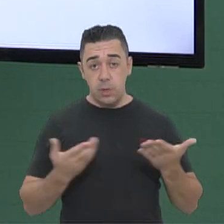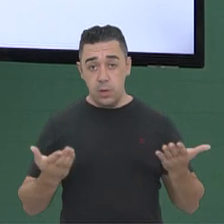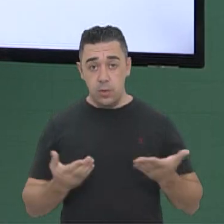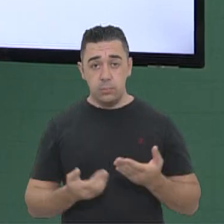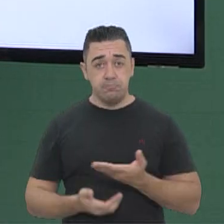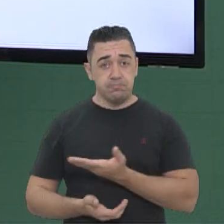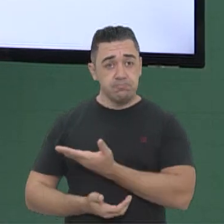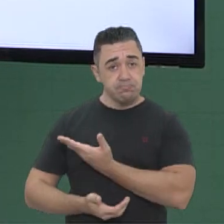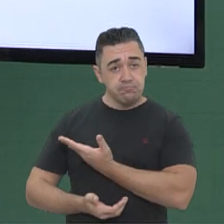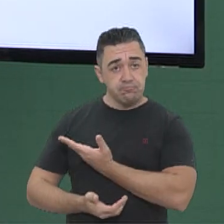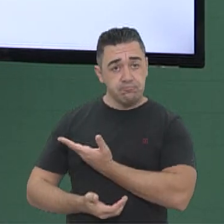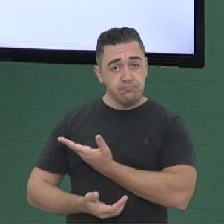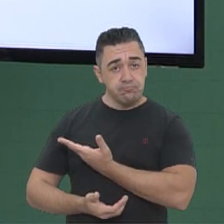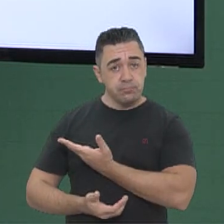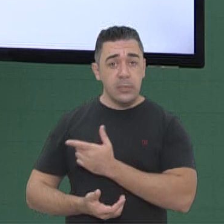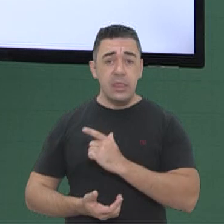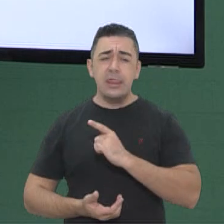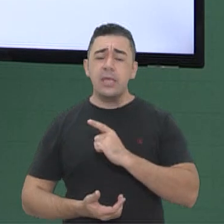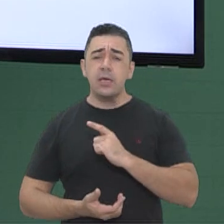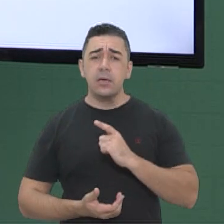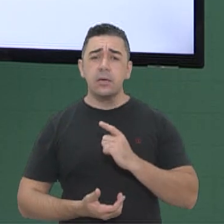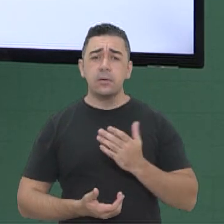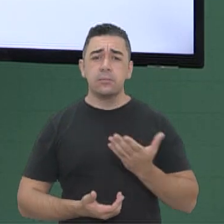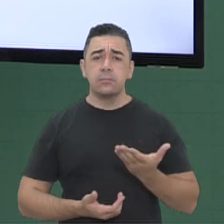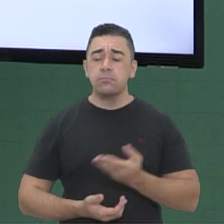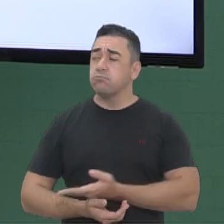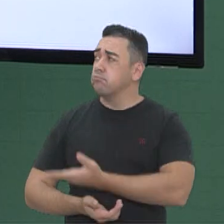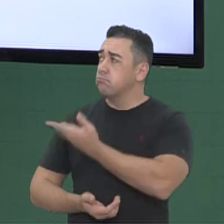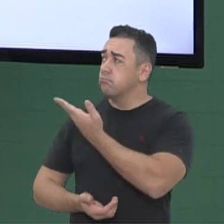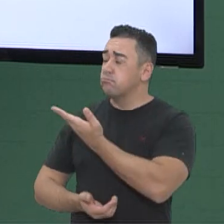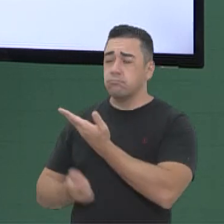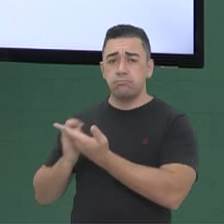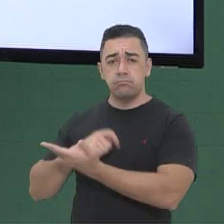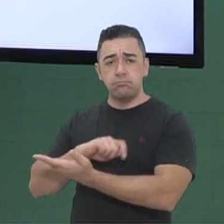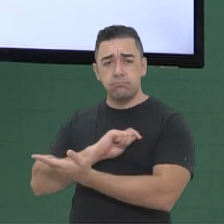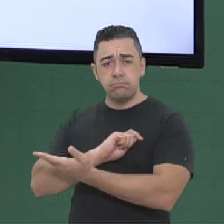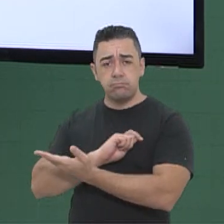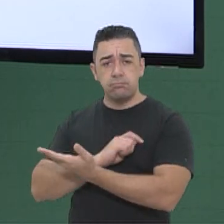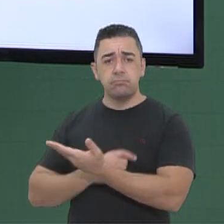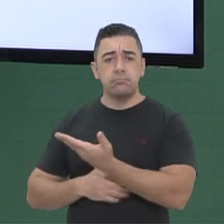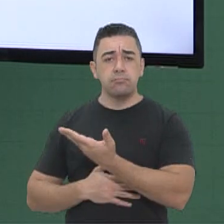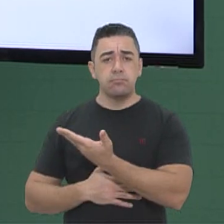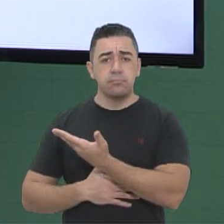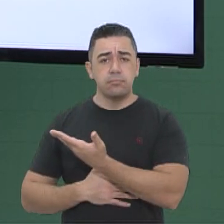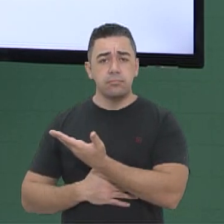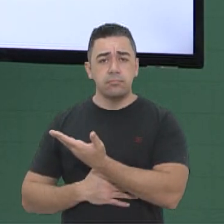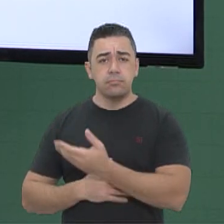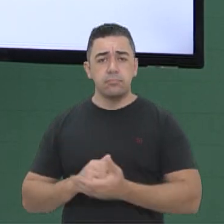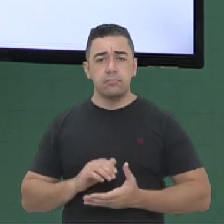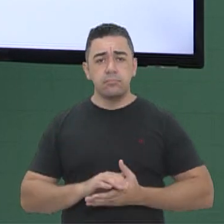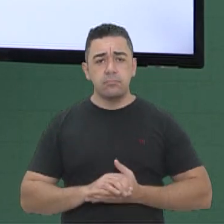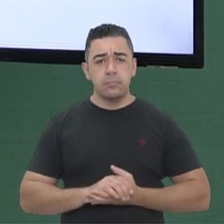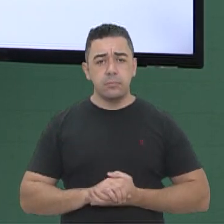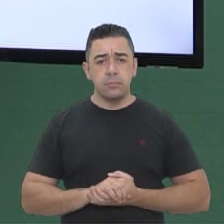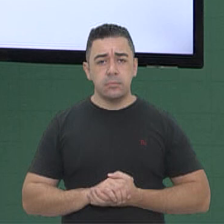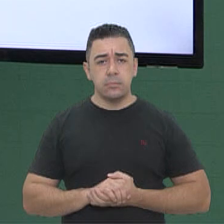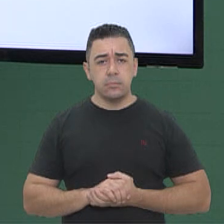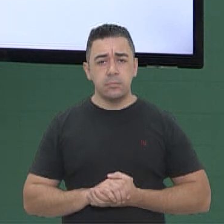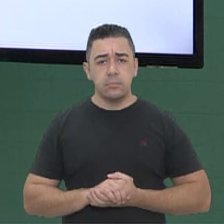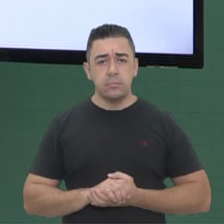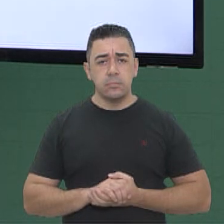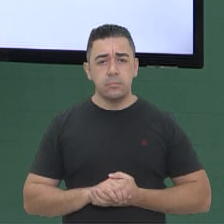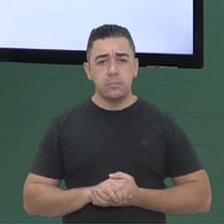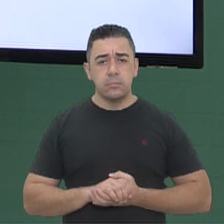aqui, quando queremos ou vamos fazer um viaje, hacemos planos e pensamos